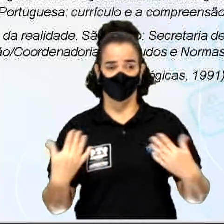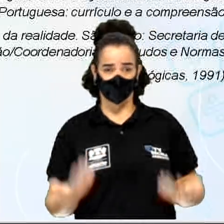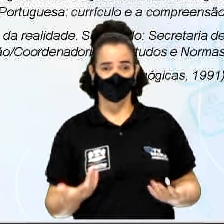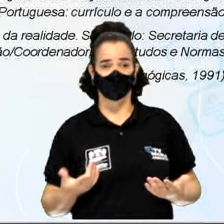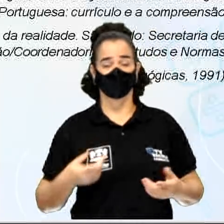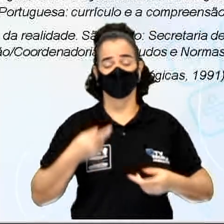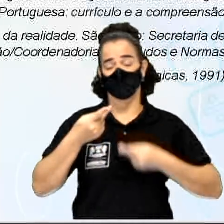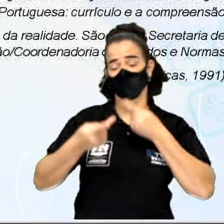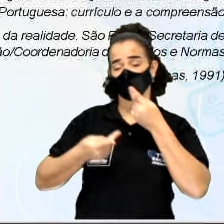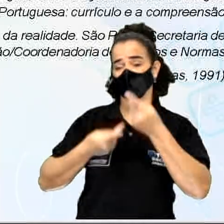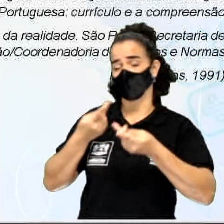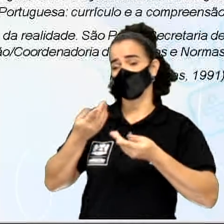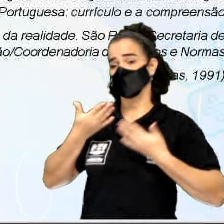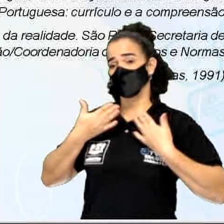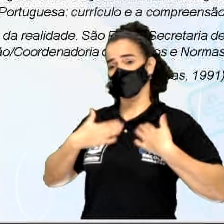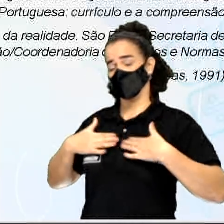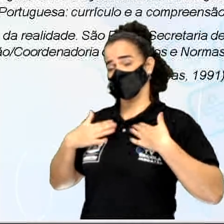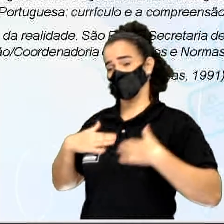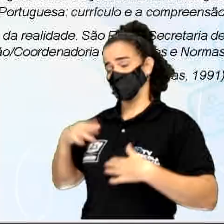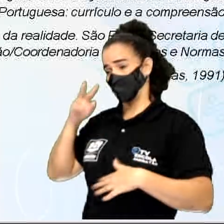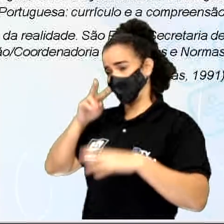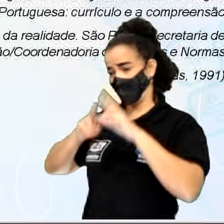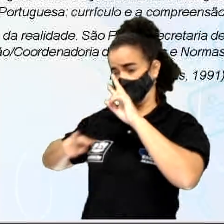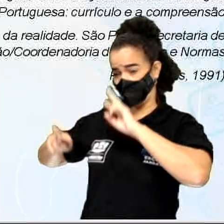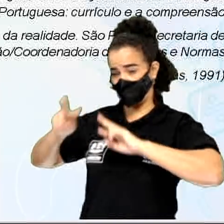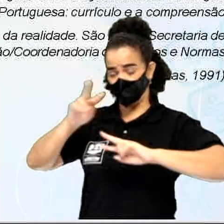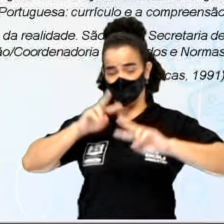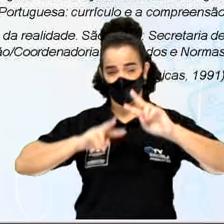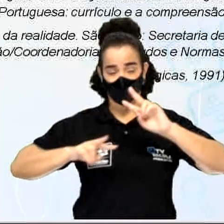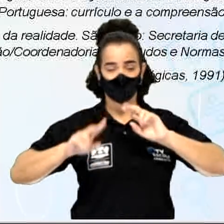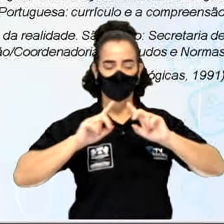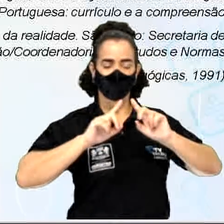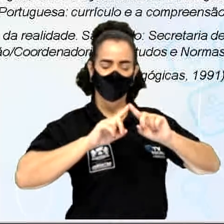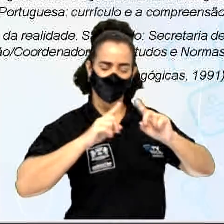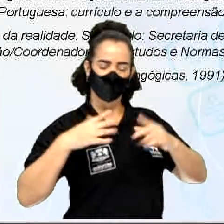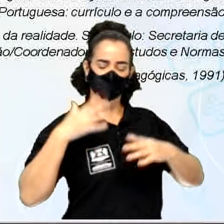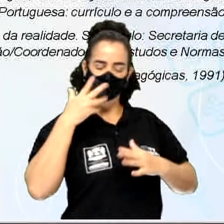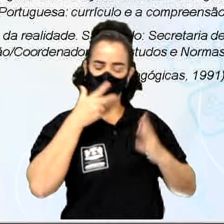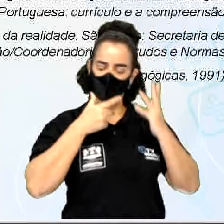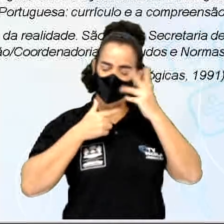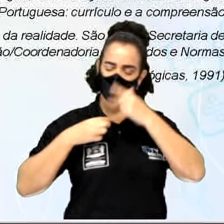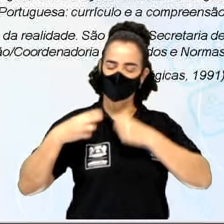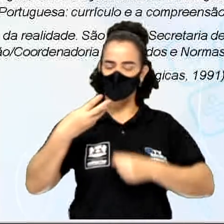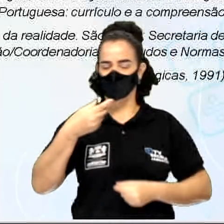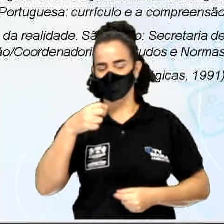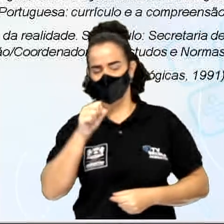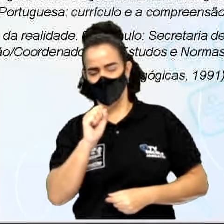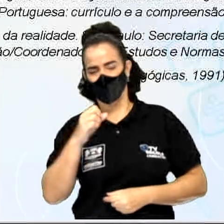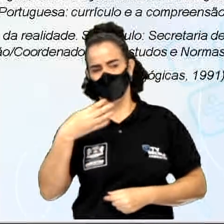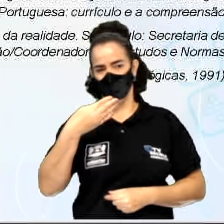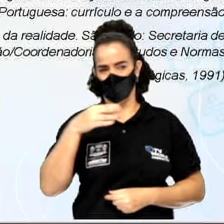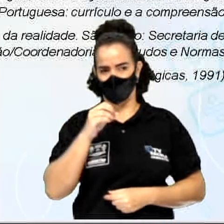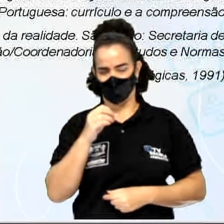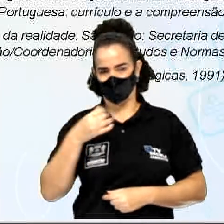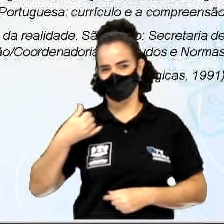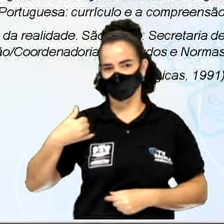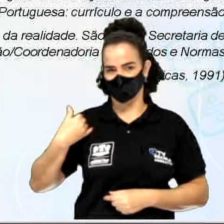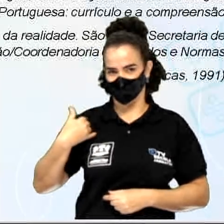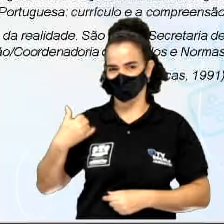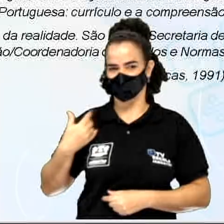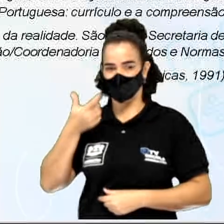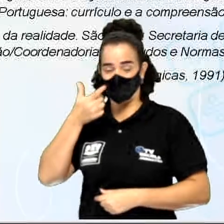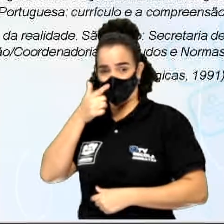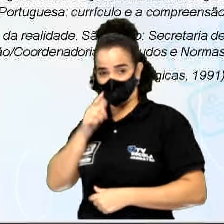Falava laconicamente e olhava muito, mas era bonita lá nos seus 38, 40 anos. Consegui com a